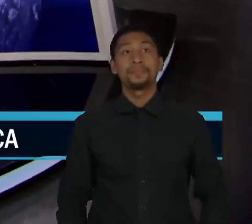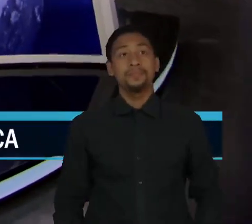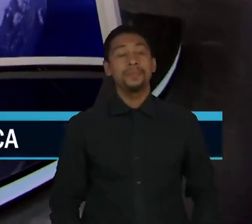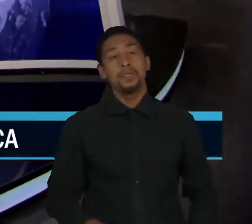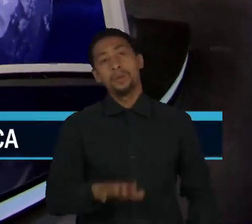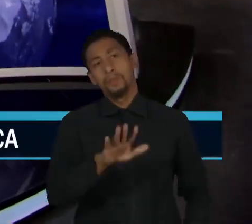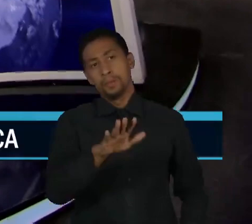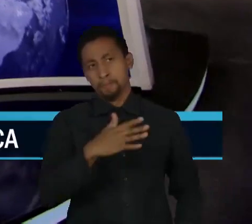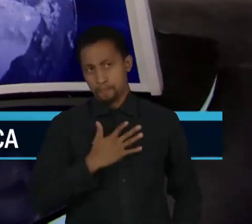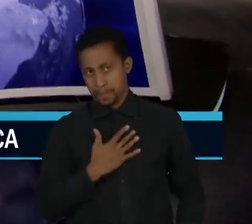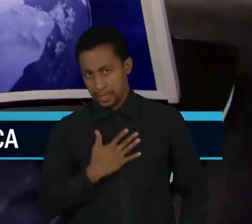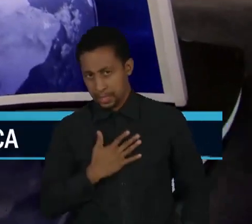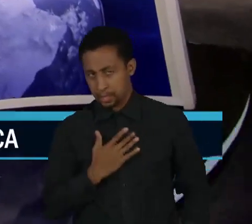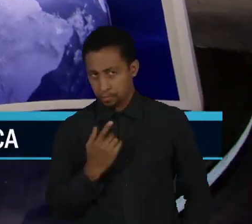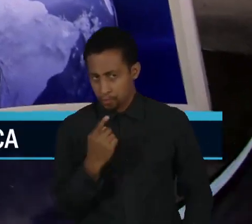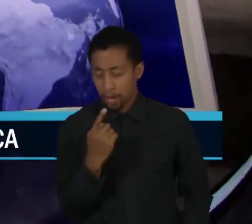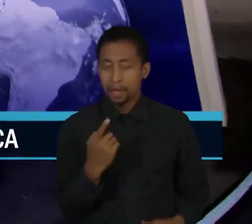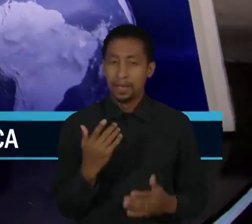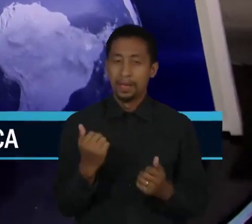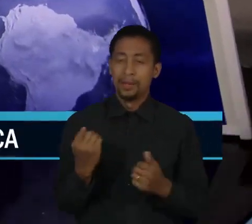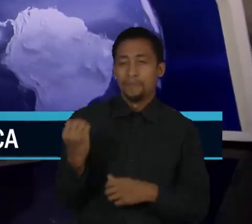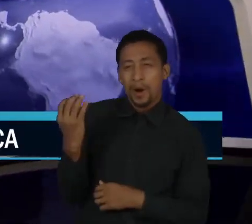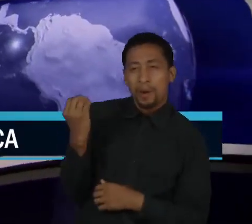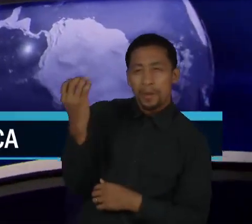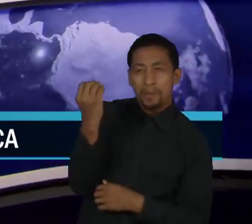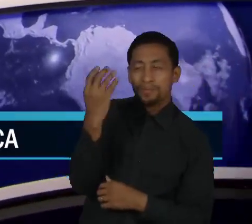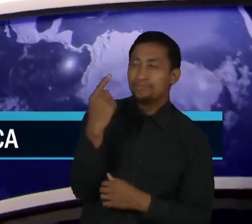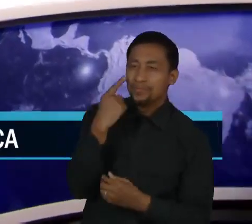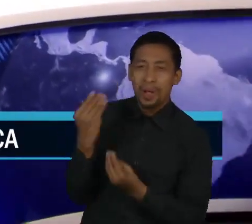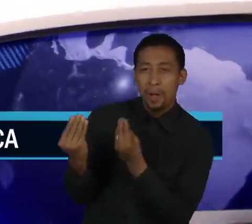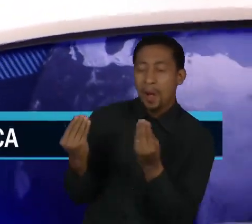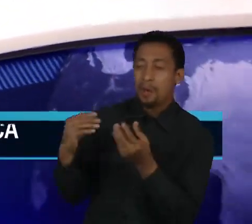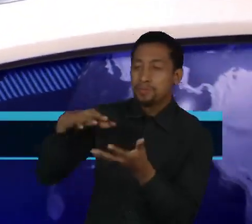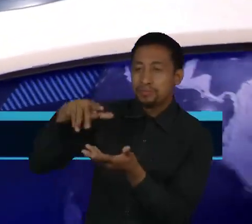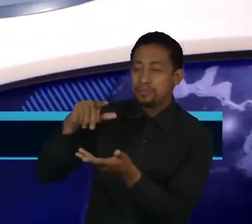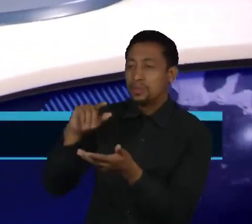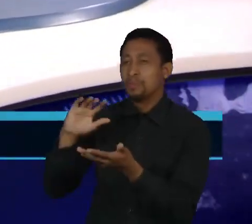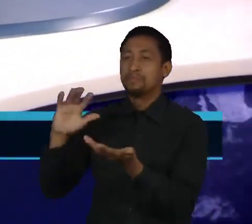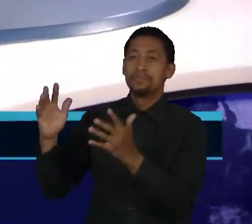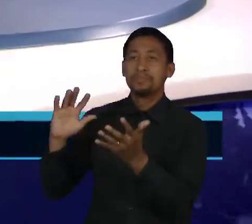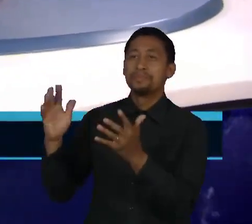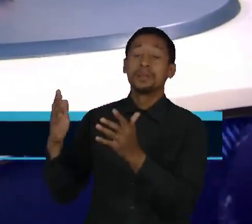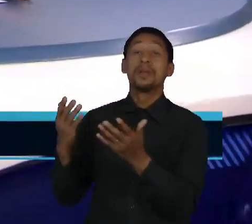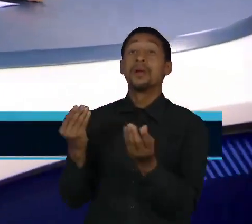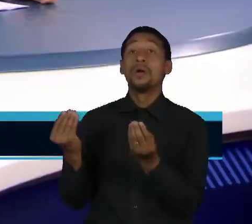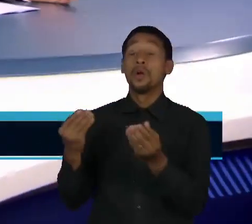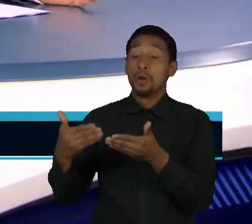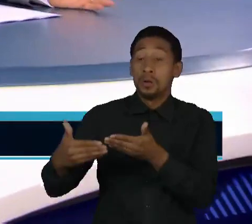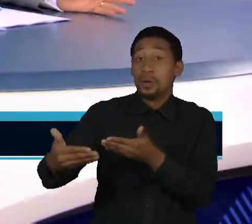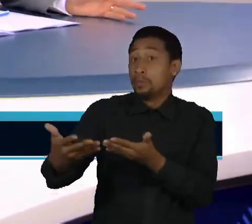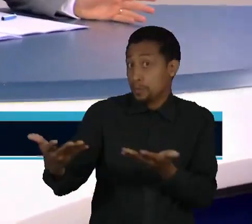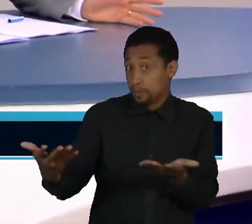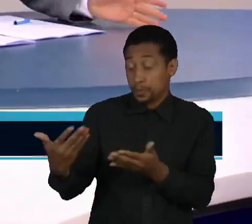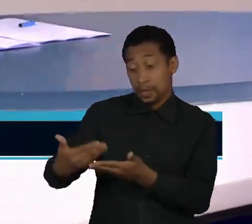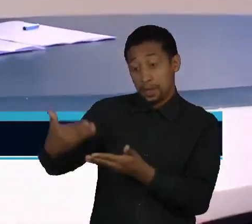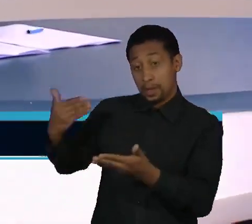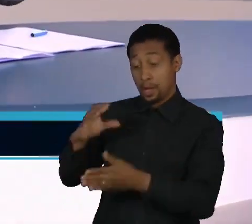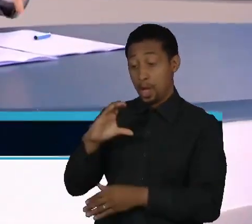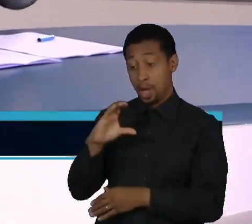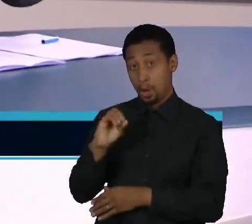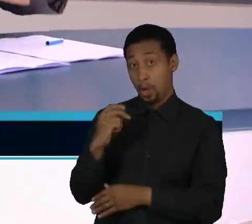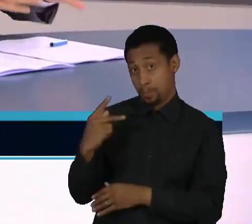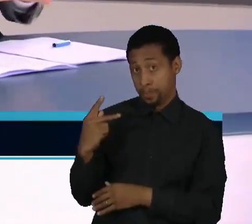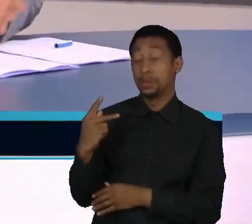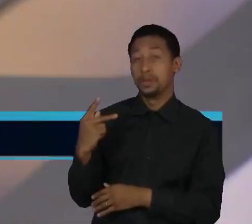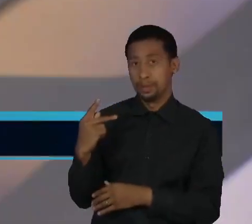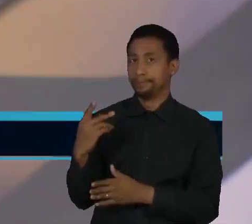mundial, esse tipo de pressão vem acontecendo e vai se manter até que a transição se consolide. Basta lembrar que a última COP foi presidida pelo